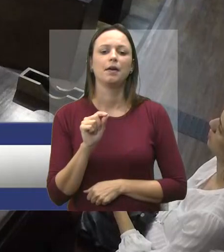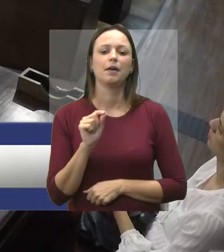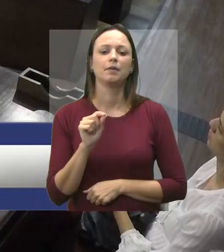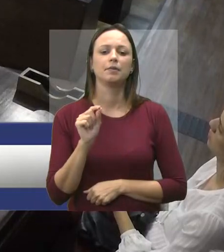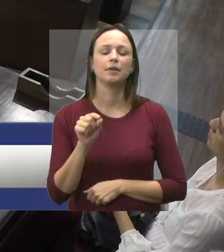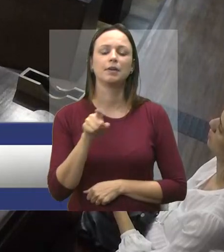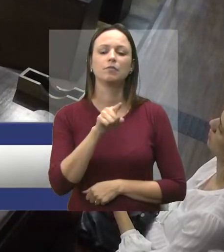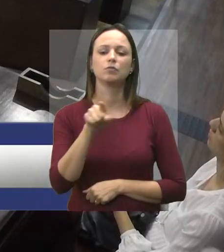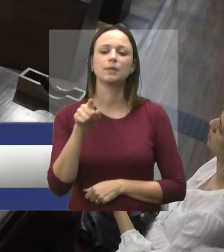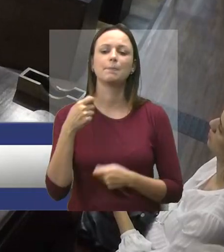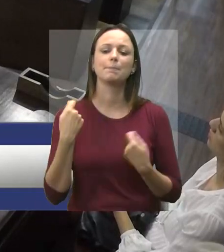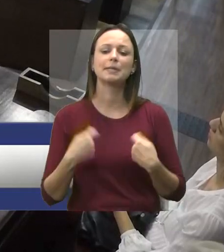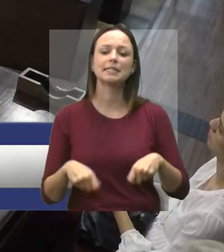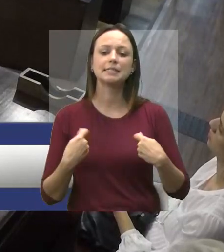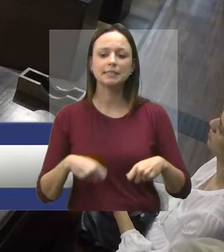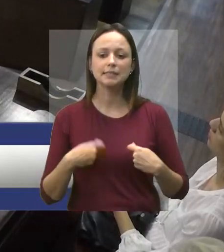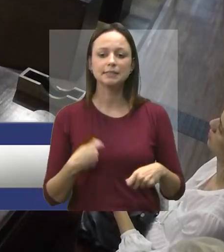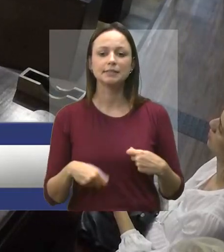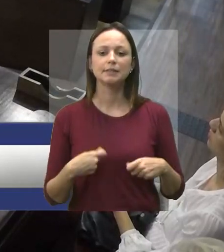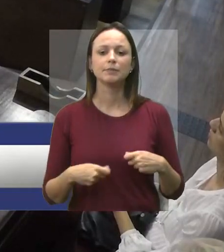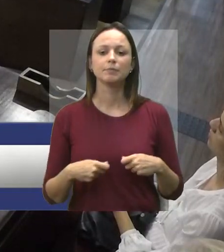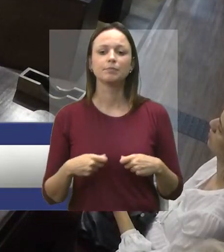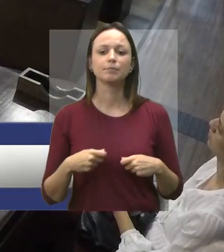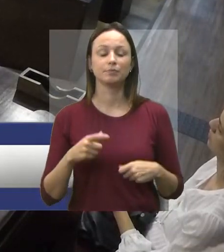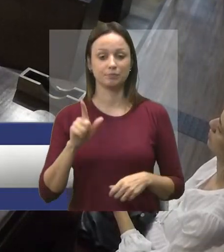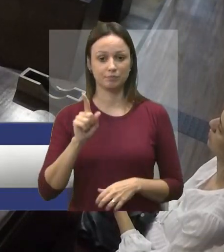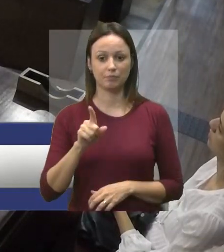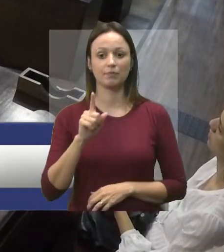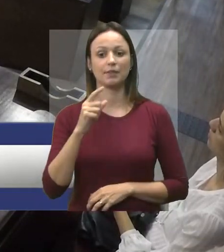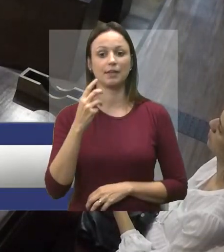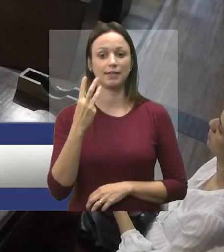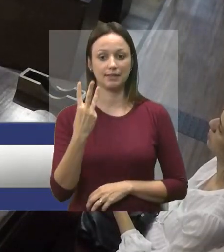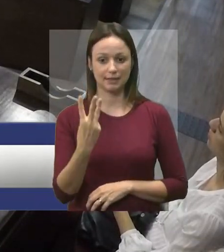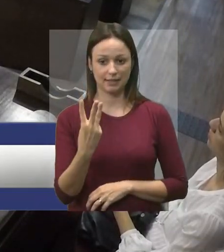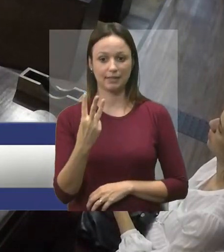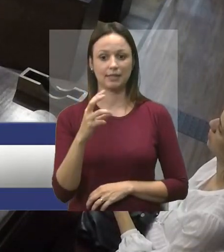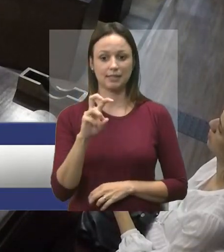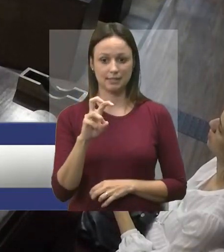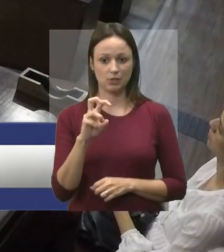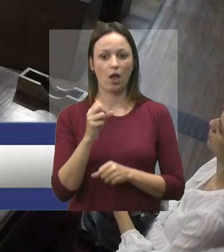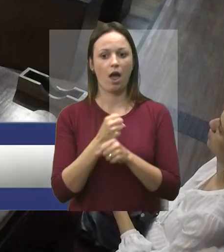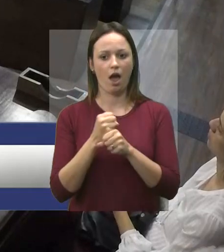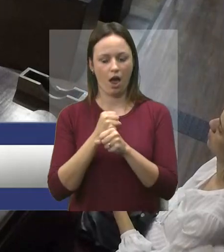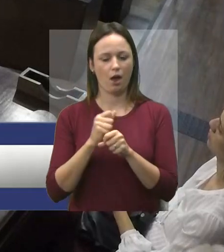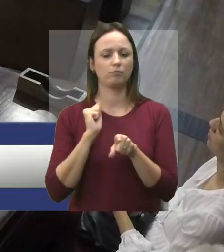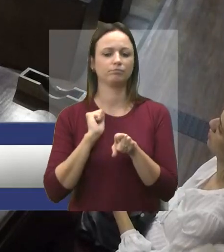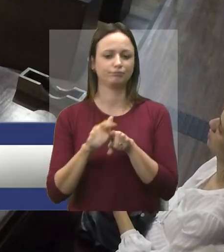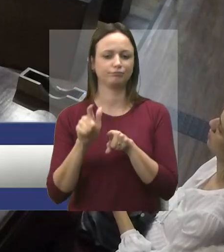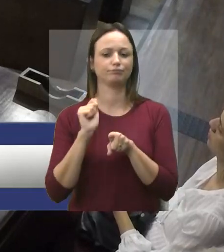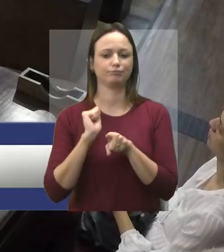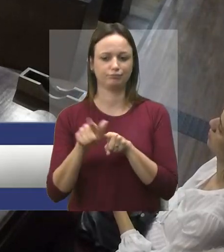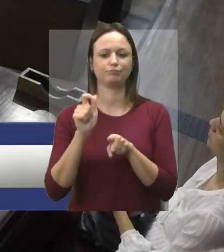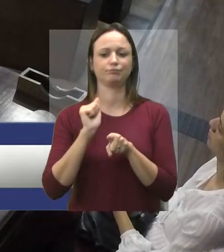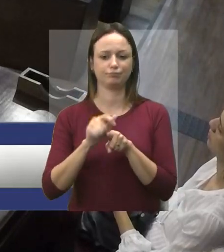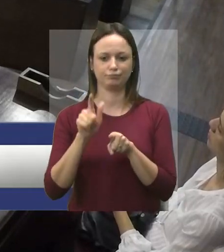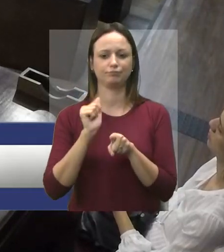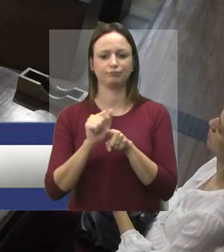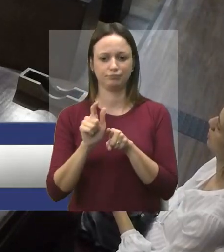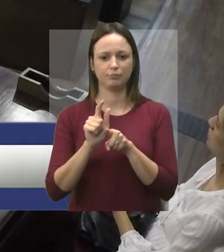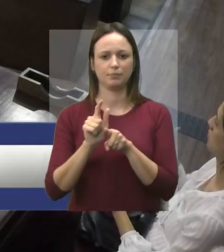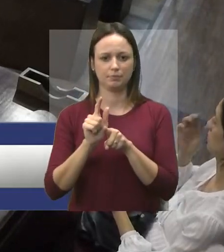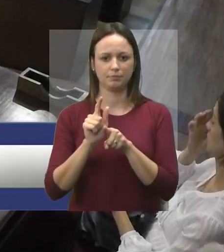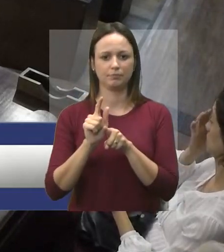você vai precisar ter os 35 anos de contribuição hoje e 30